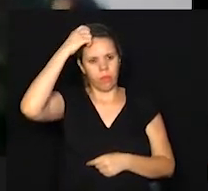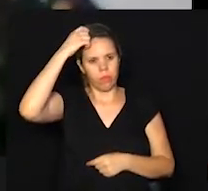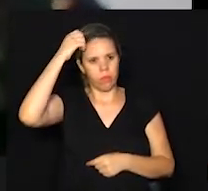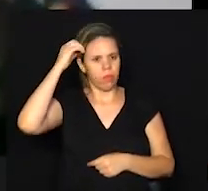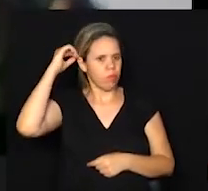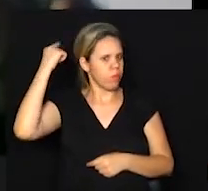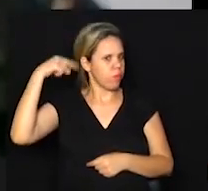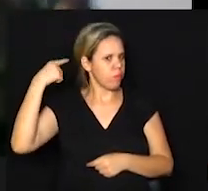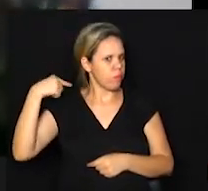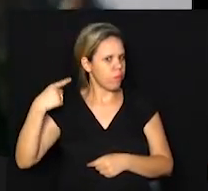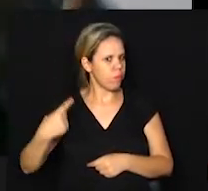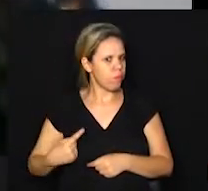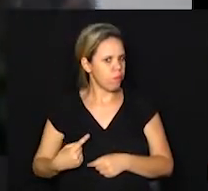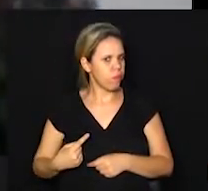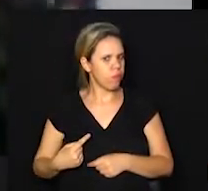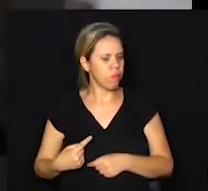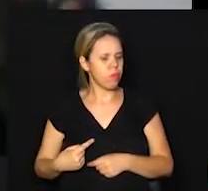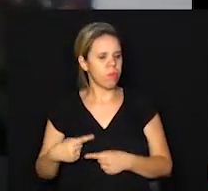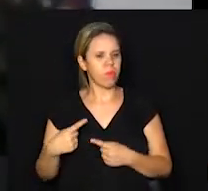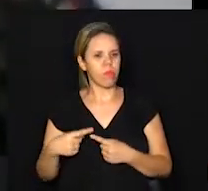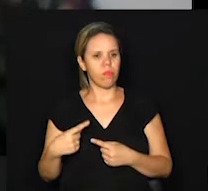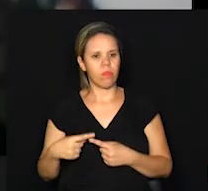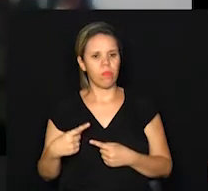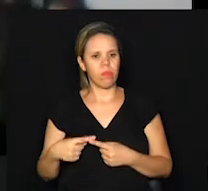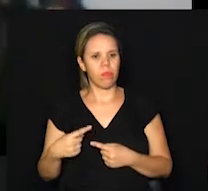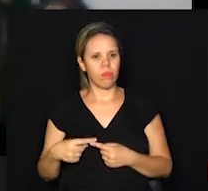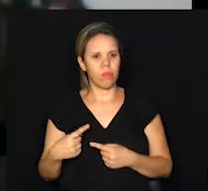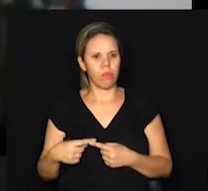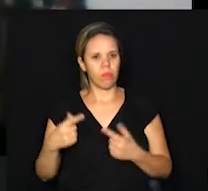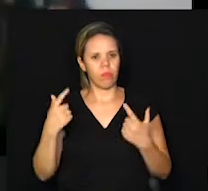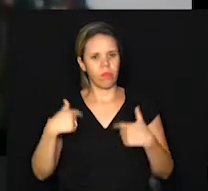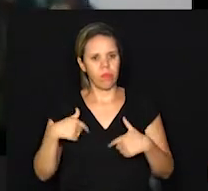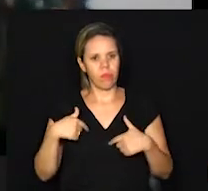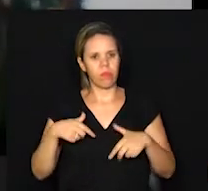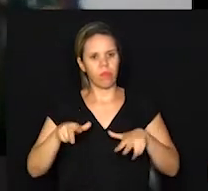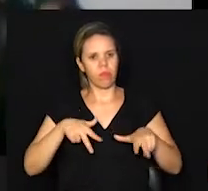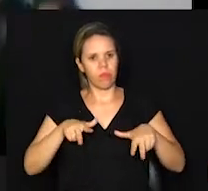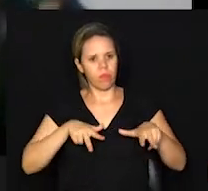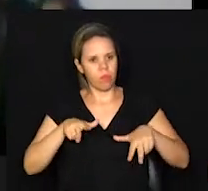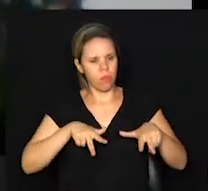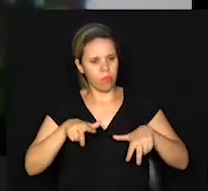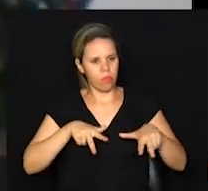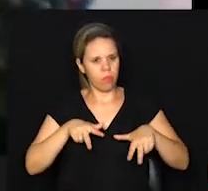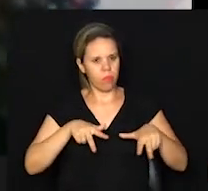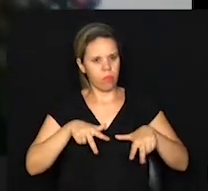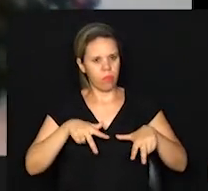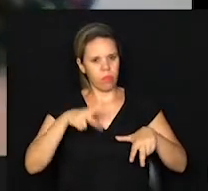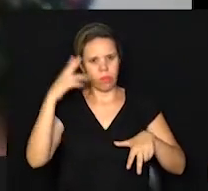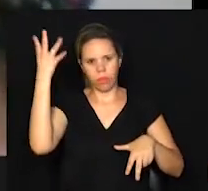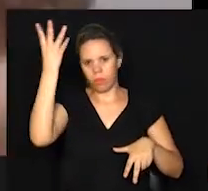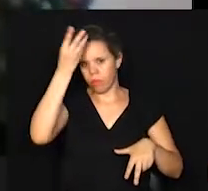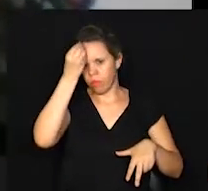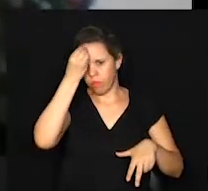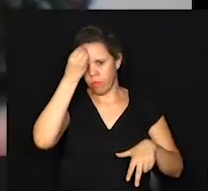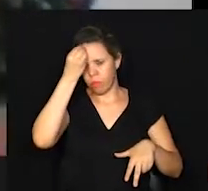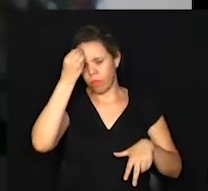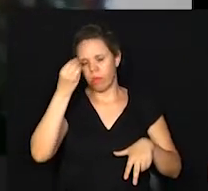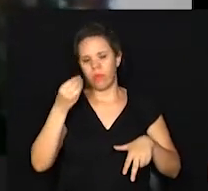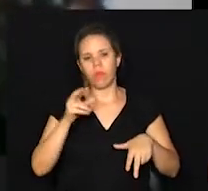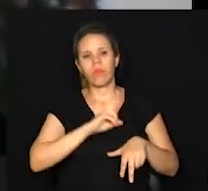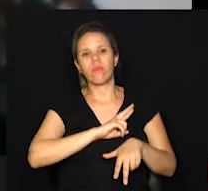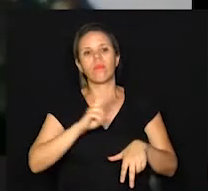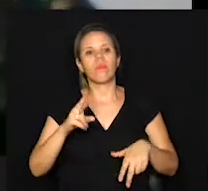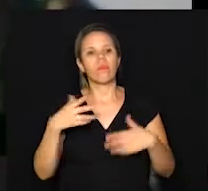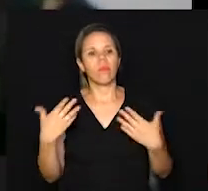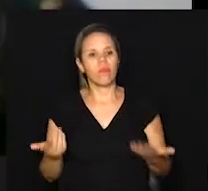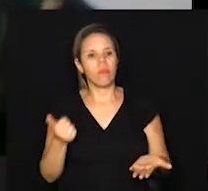cabelo é encaracolado, é porque pode ser que a gente seja do candomblé, ou a gente seja espírita, ou o que quer que a gente seja. Por